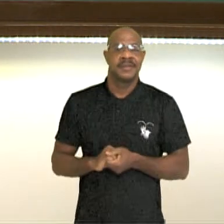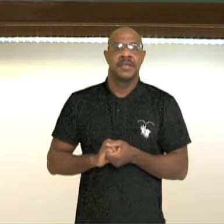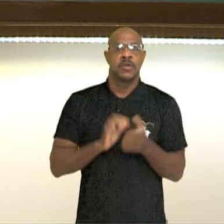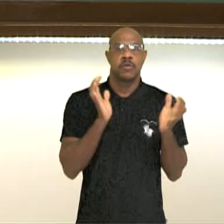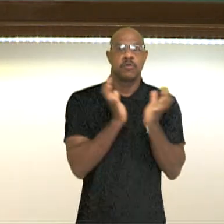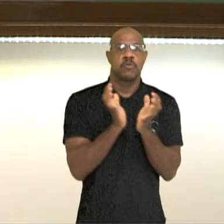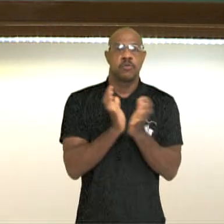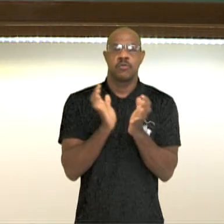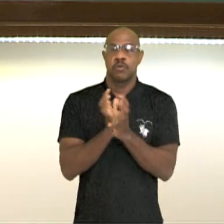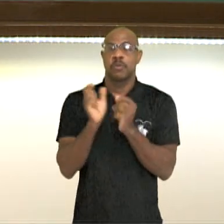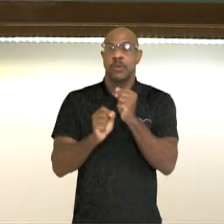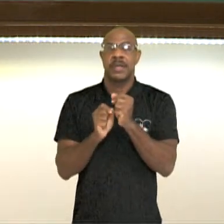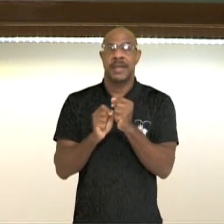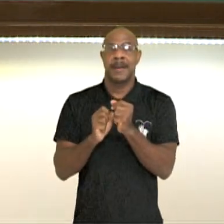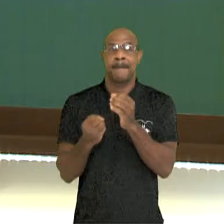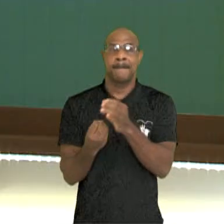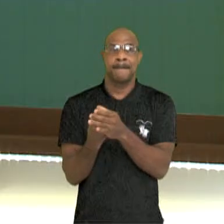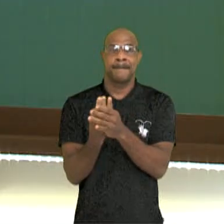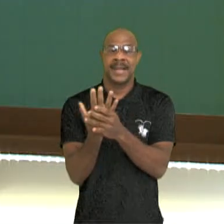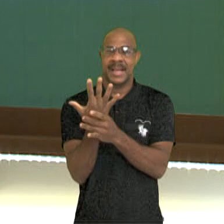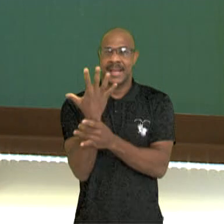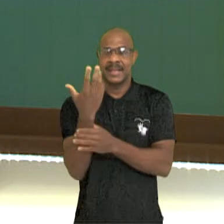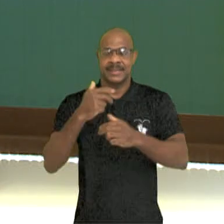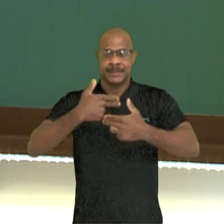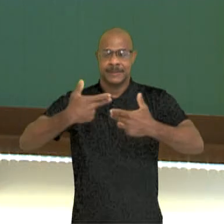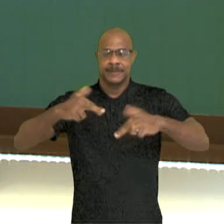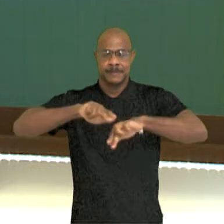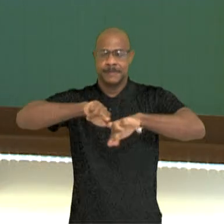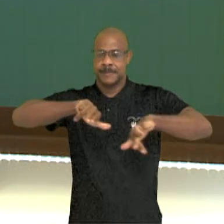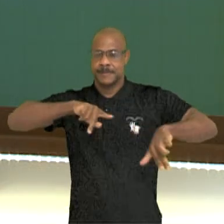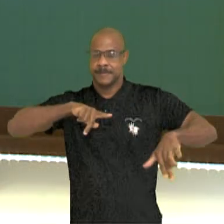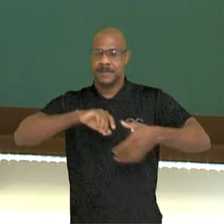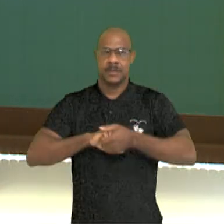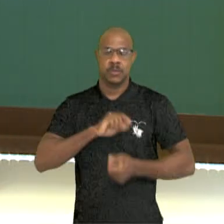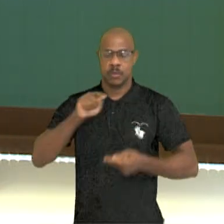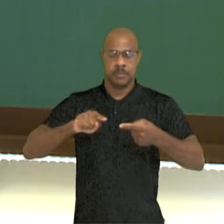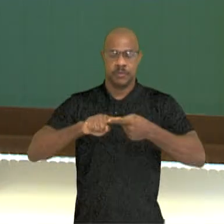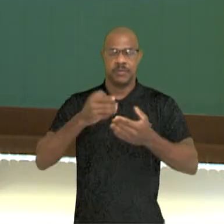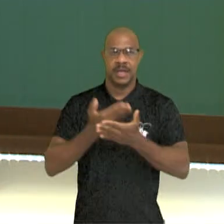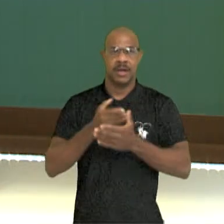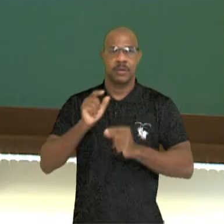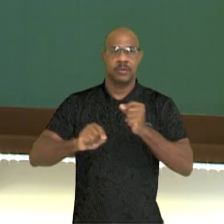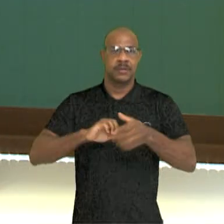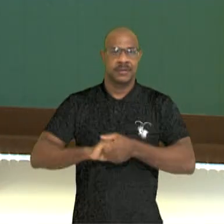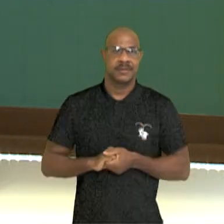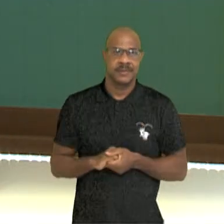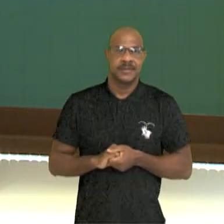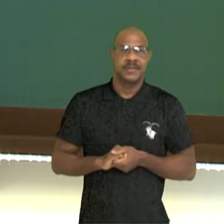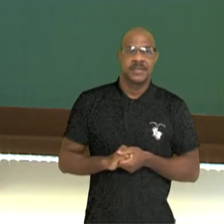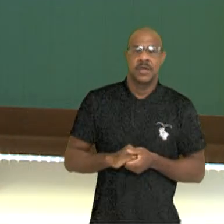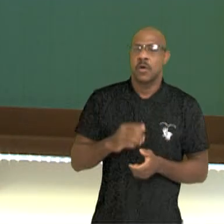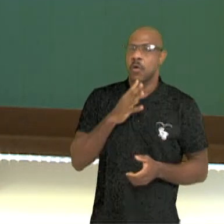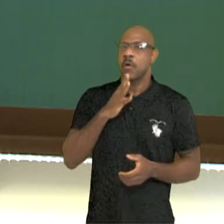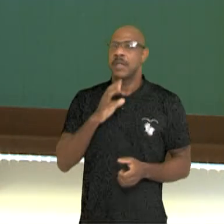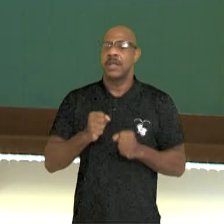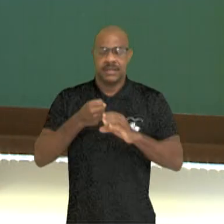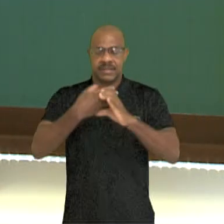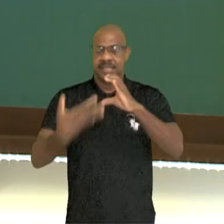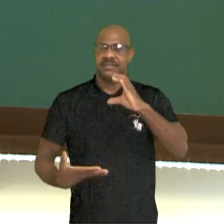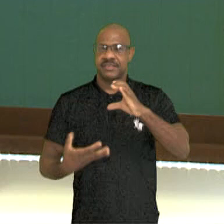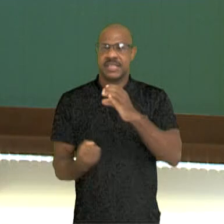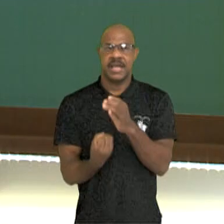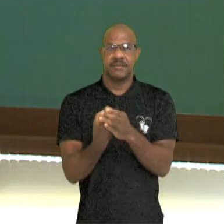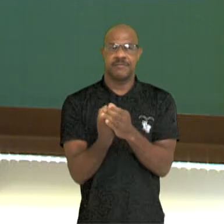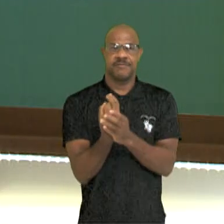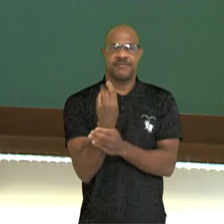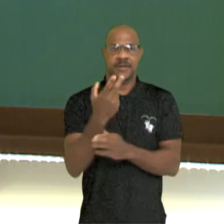Planta Pteridófitas. Vamos aos objetivos da aula: conhecer as características das pteridófitas e entender os critérios